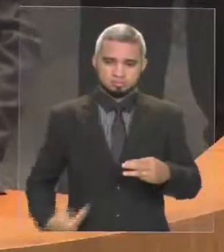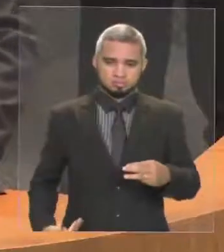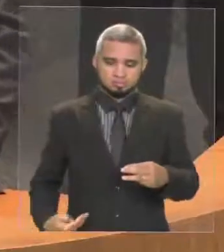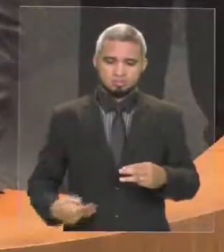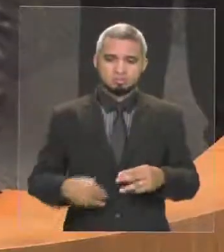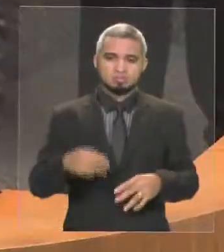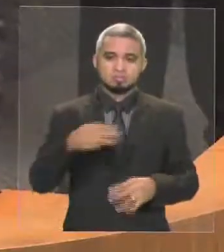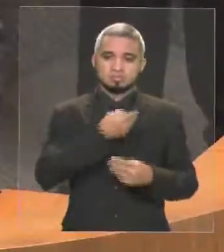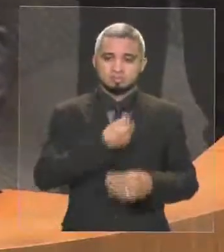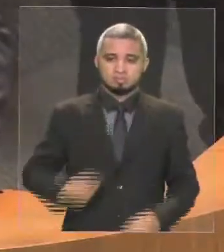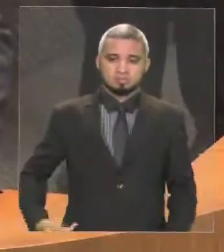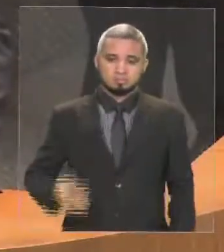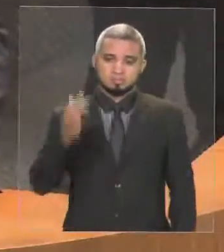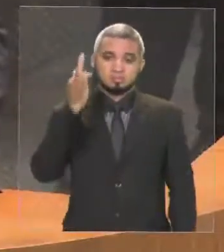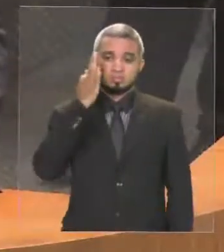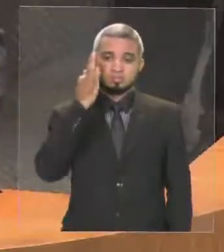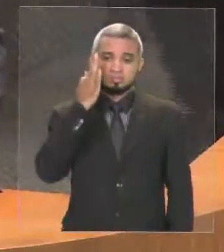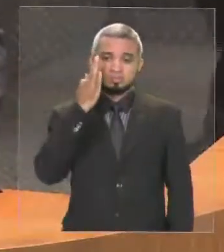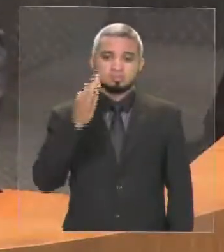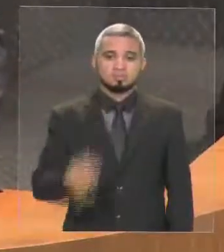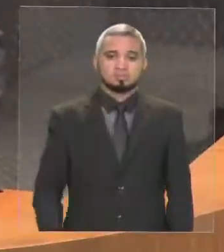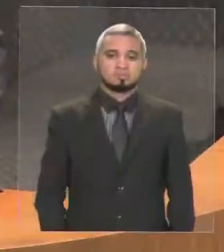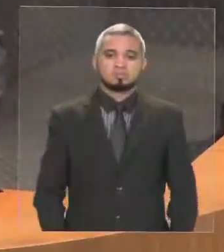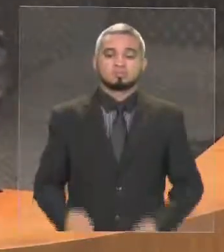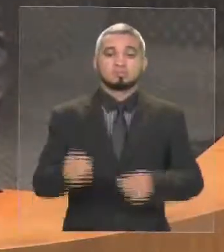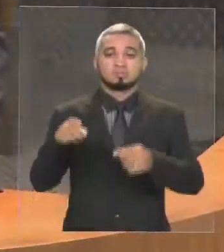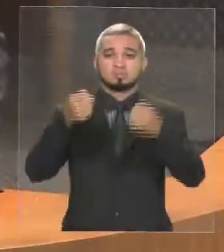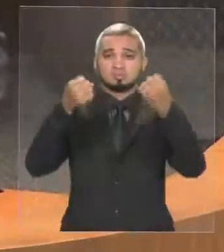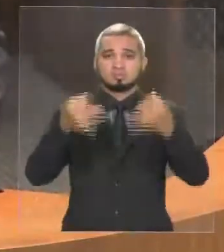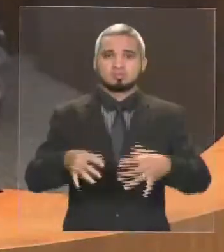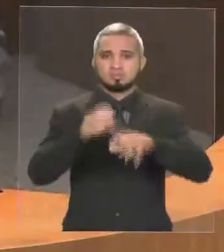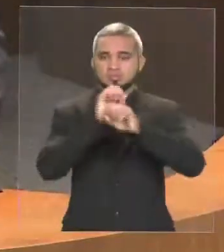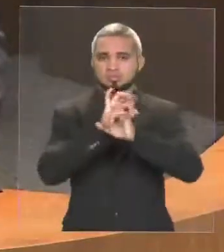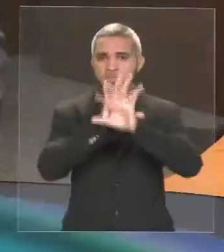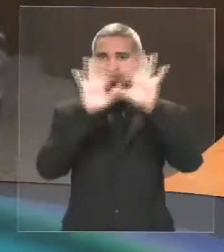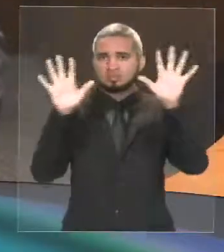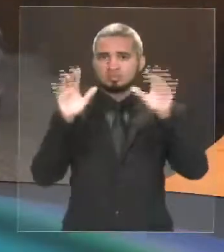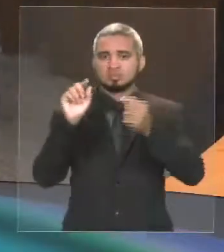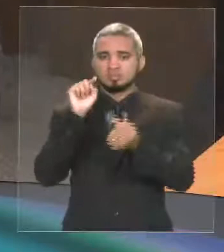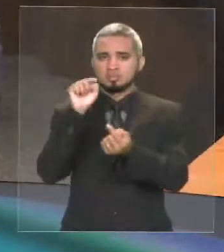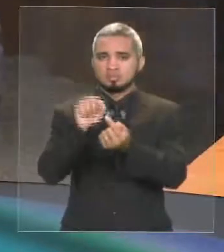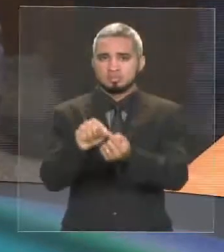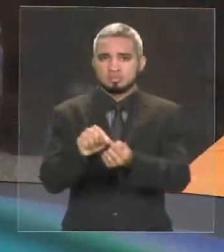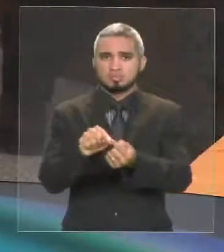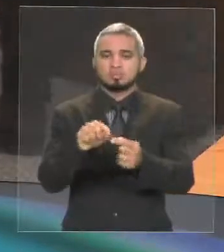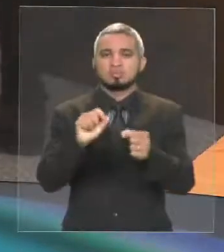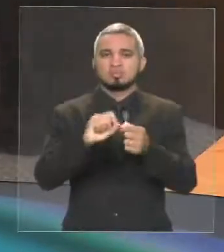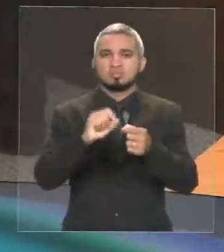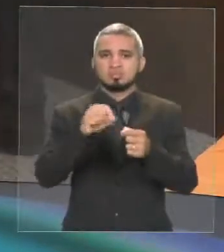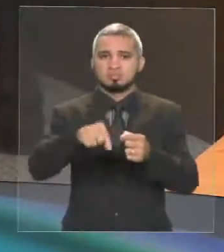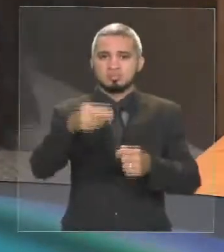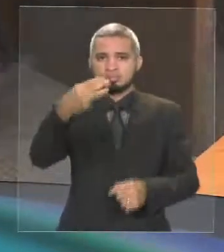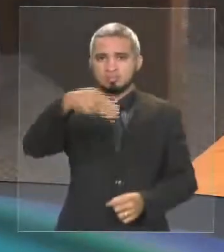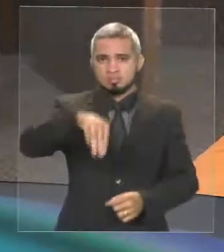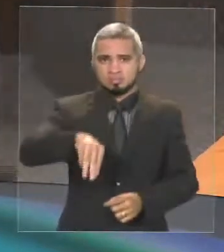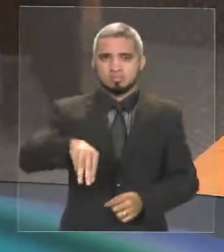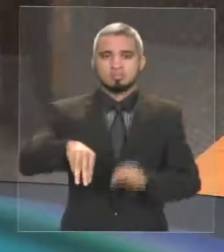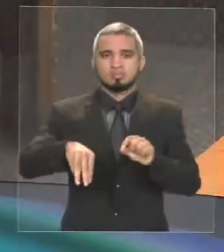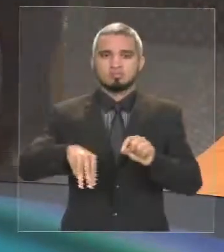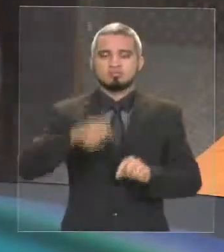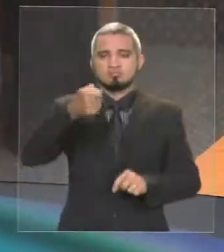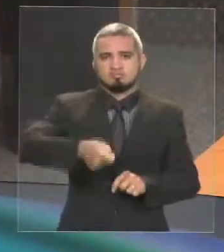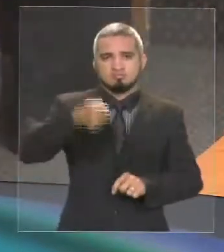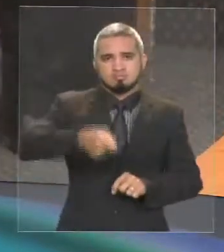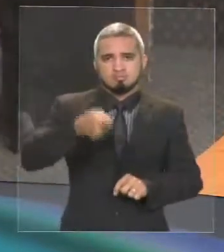o governador Flávio Dino deixa clara a intenção que é de criar no Maranhão um vigoroso